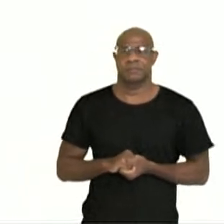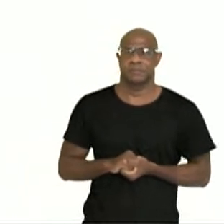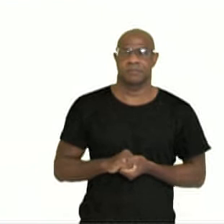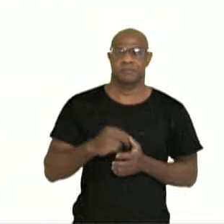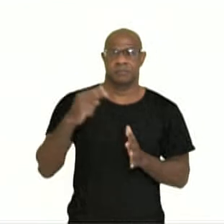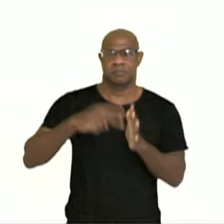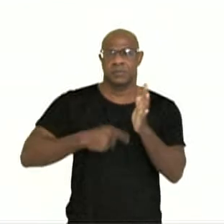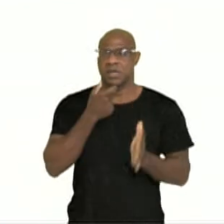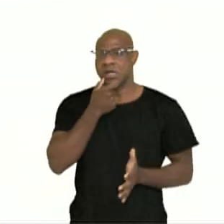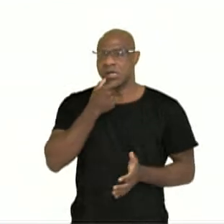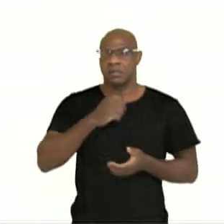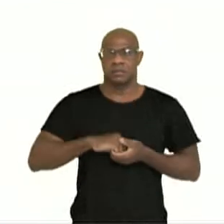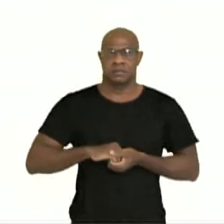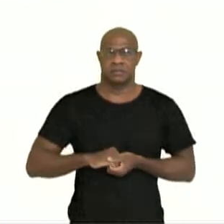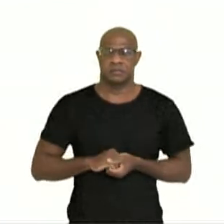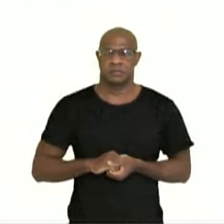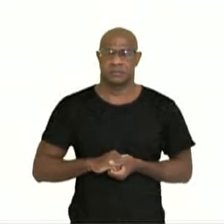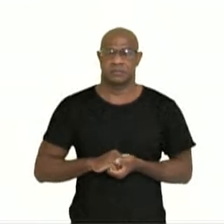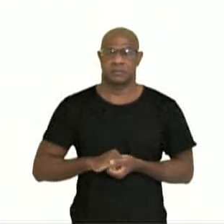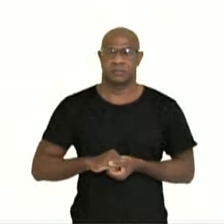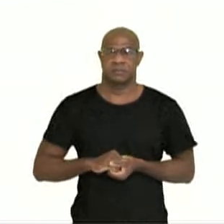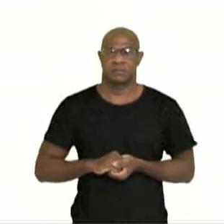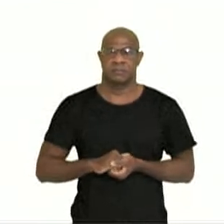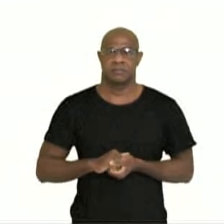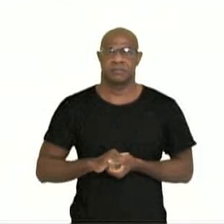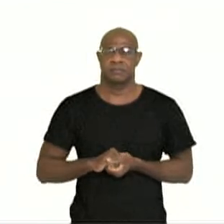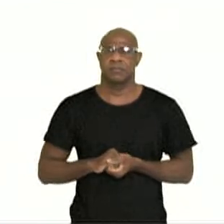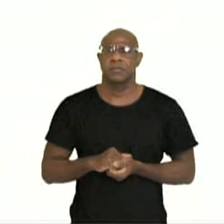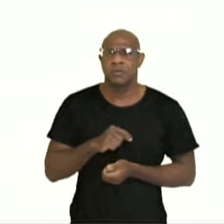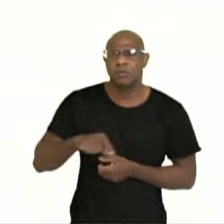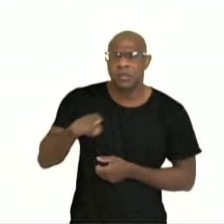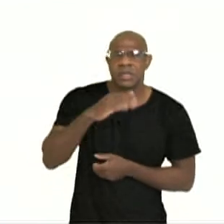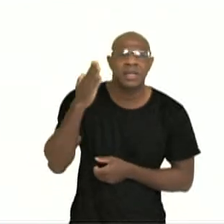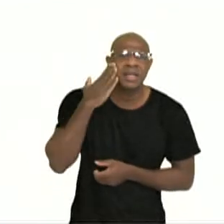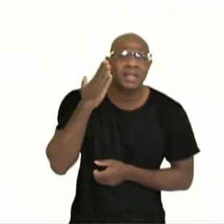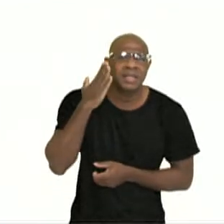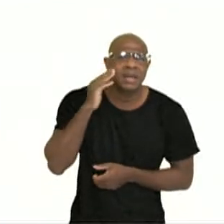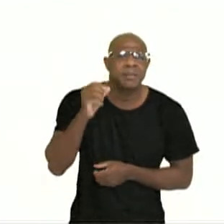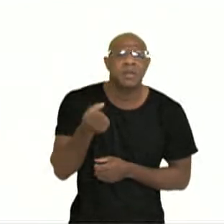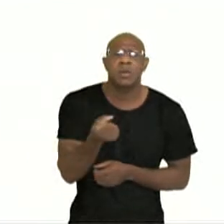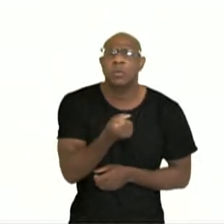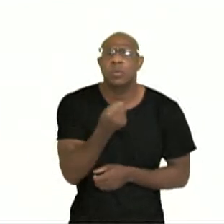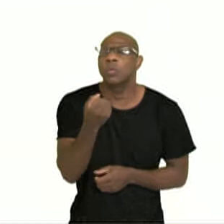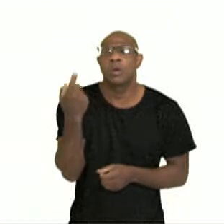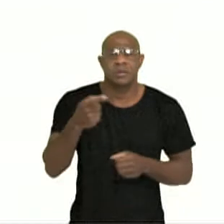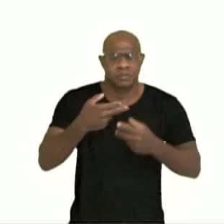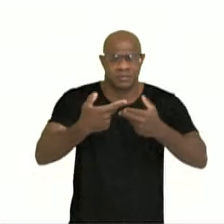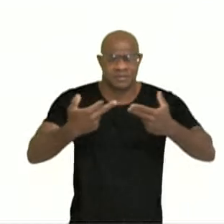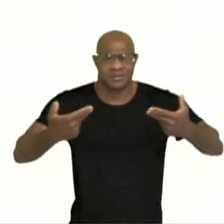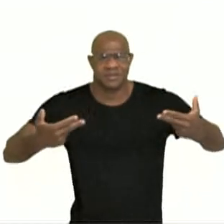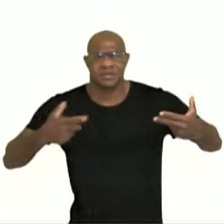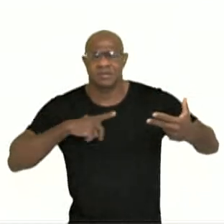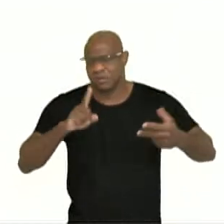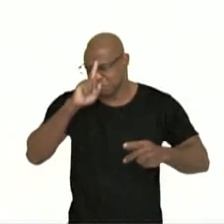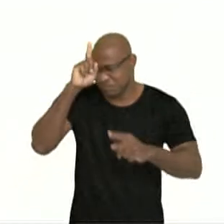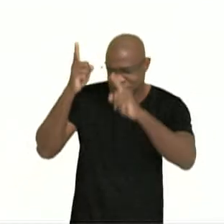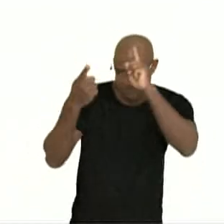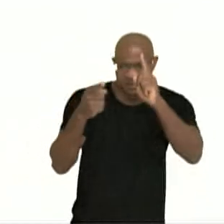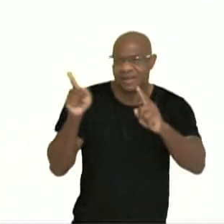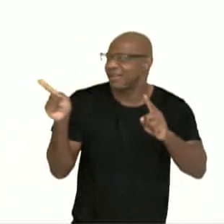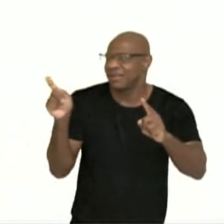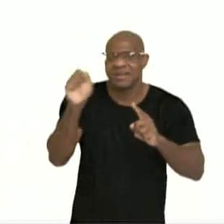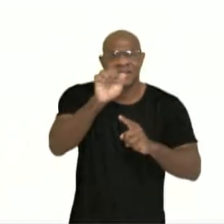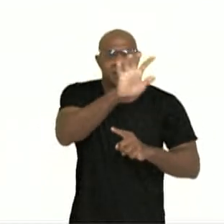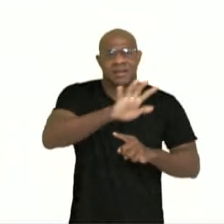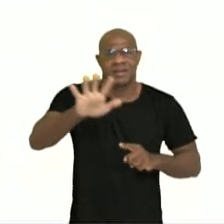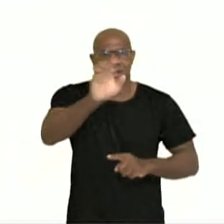the items below were invented? Né? Você por acaso sabe quando os itens abaixo foram inventados? Vocês têm